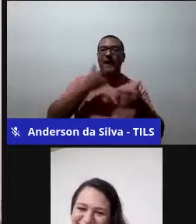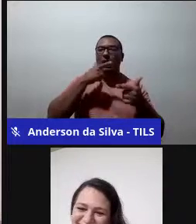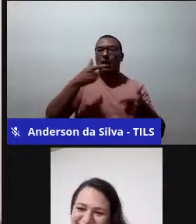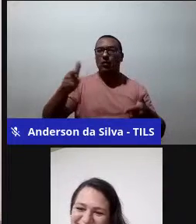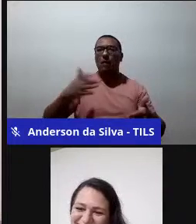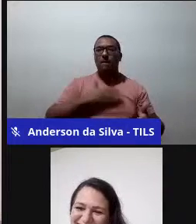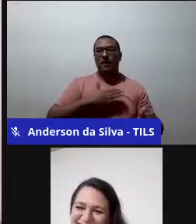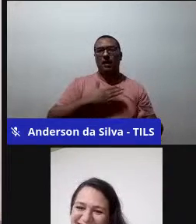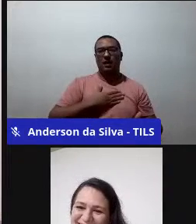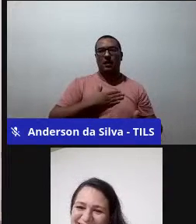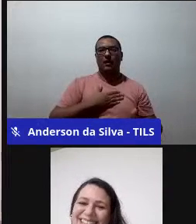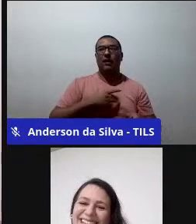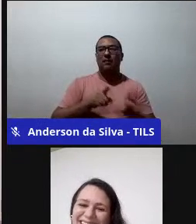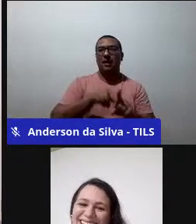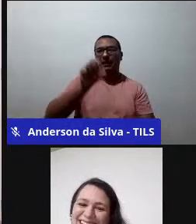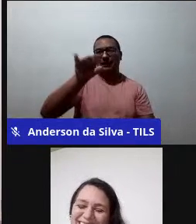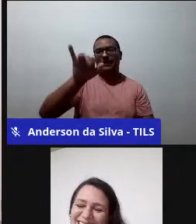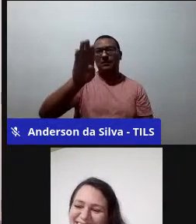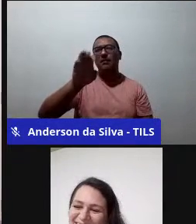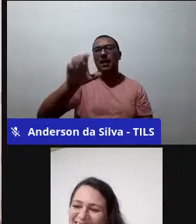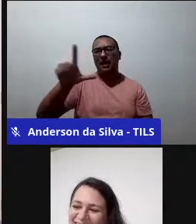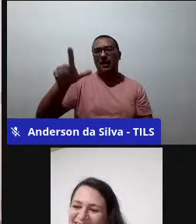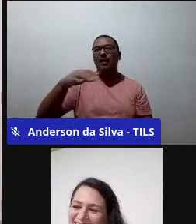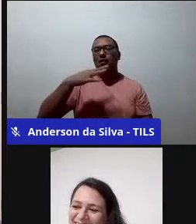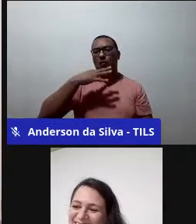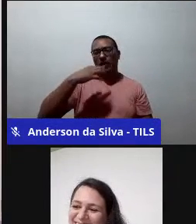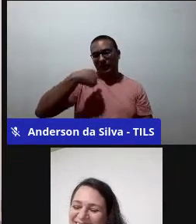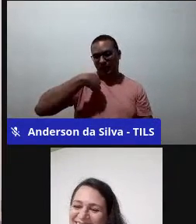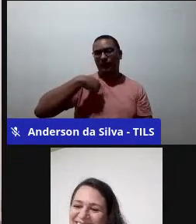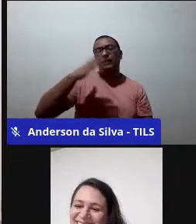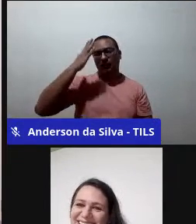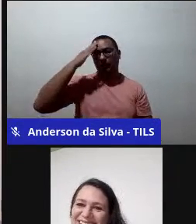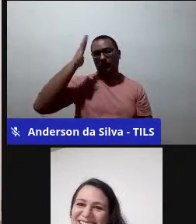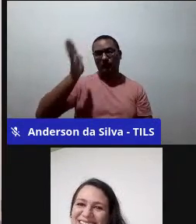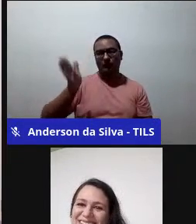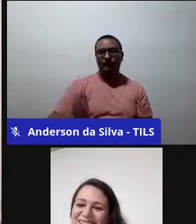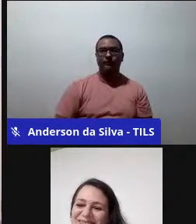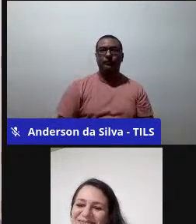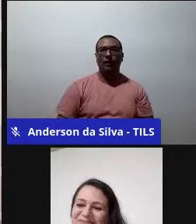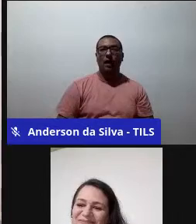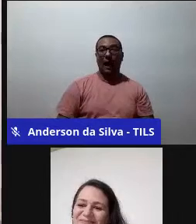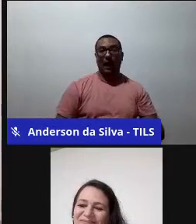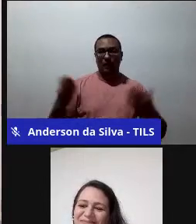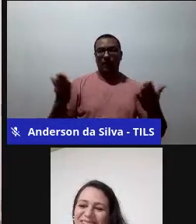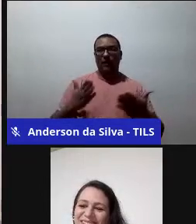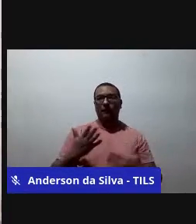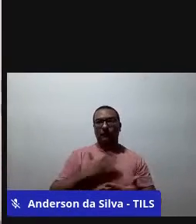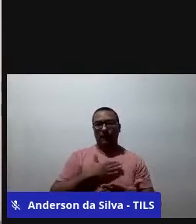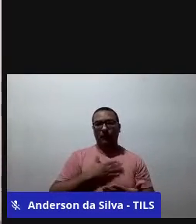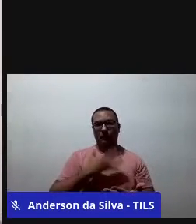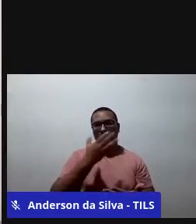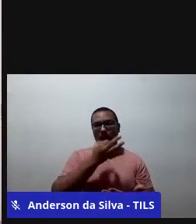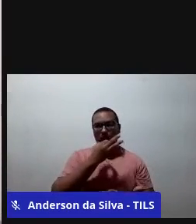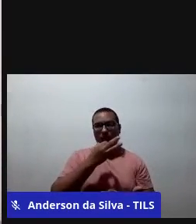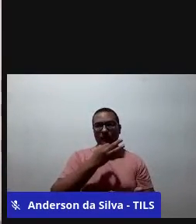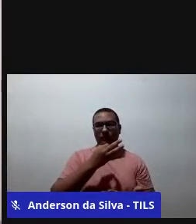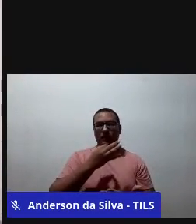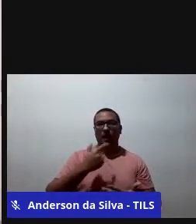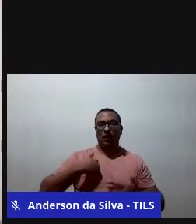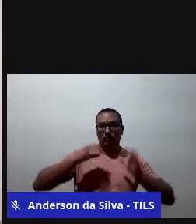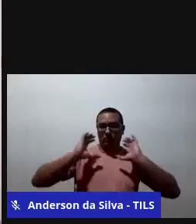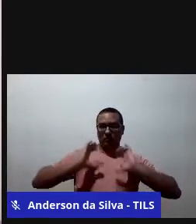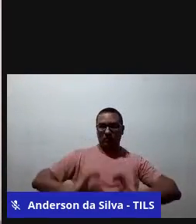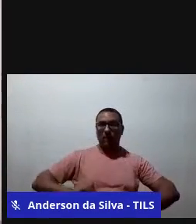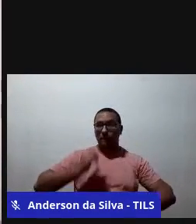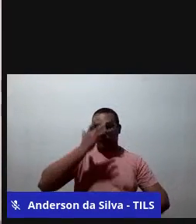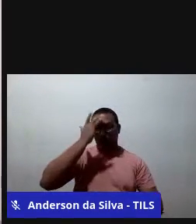A professora Sibeli, que me conhece, sabe. Bom, então, do ponto de vista de cidadão, eu acho que aí